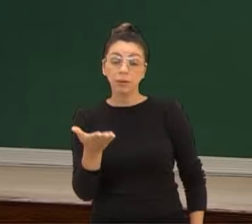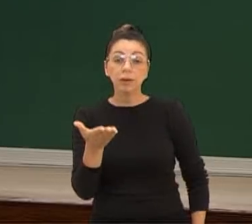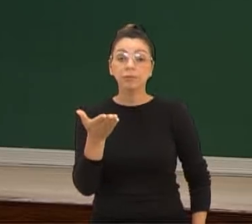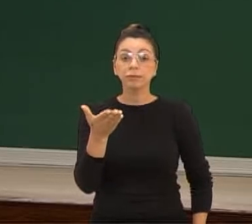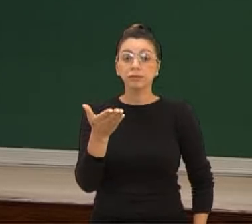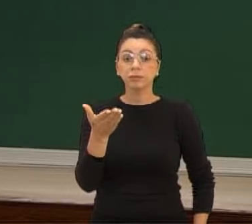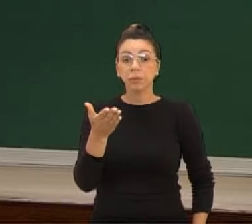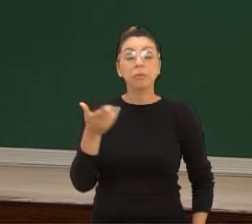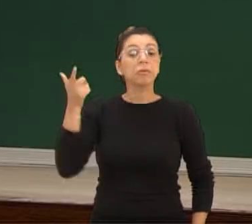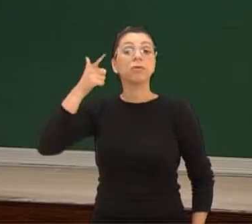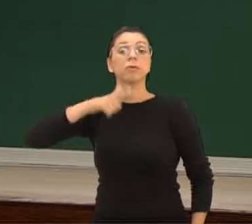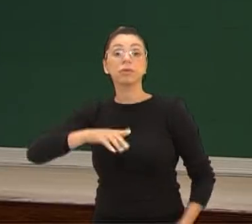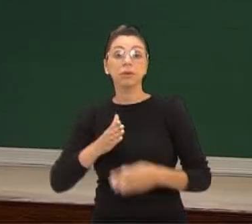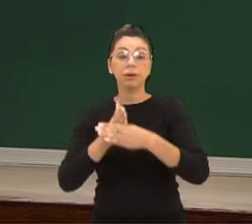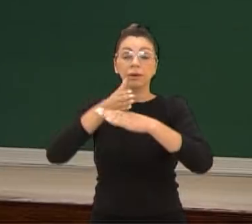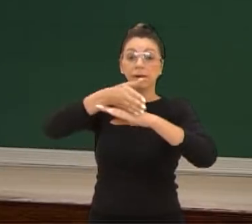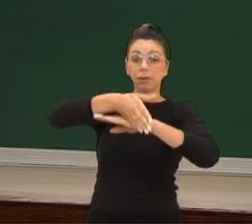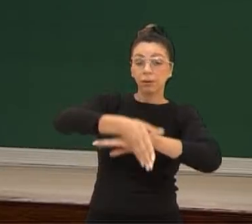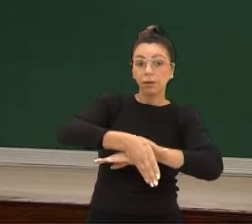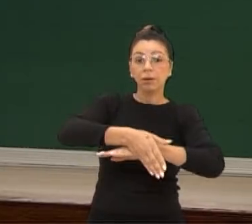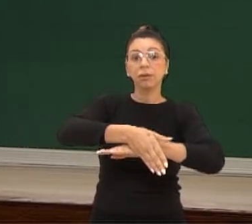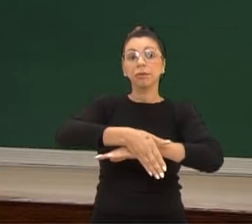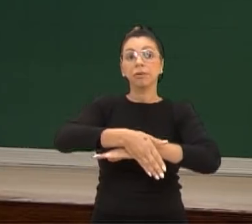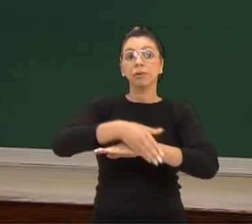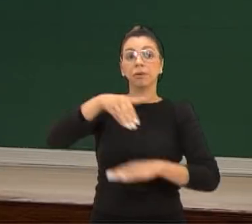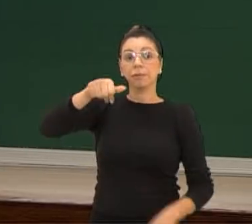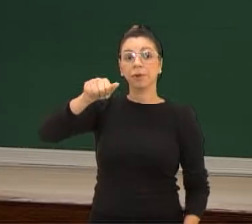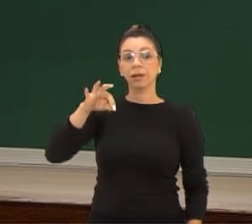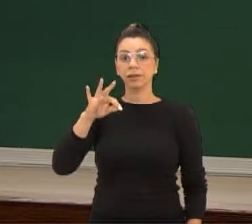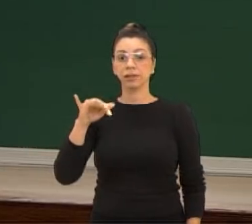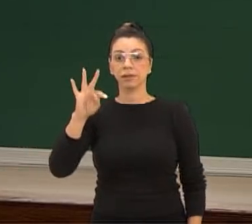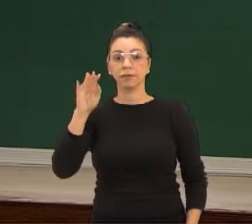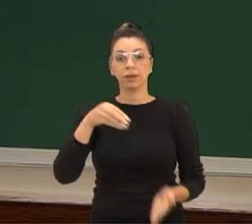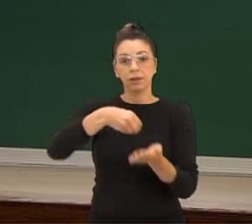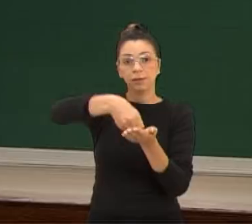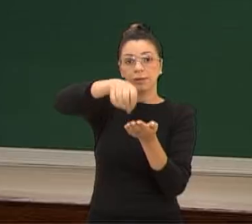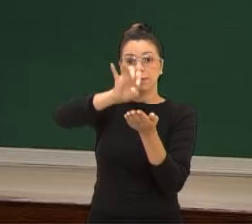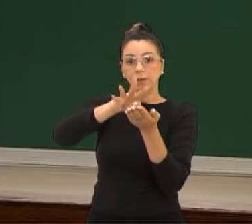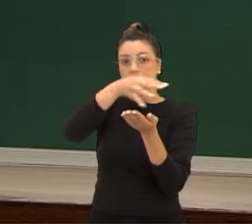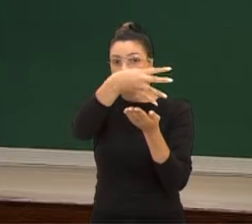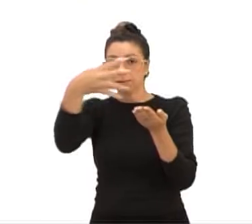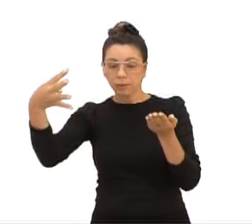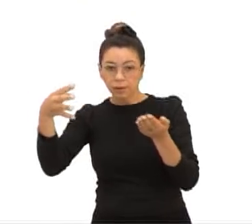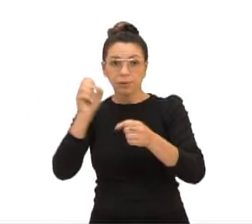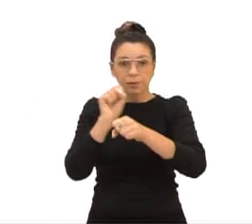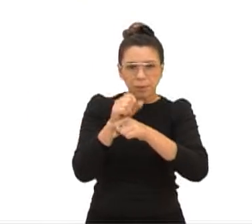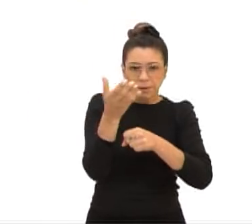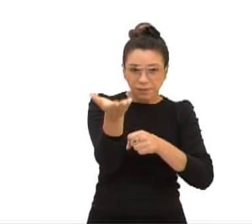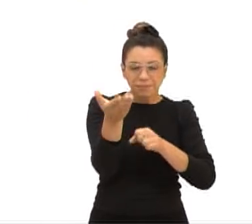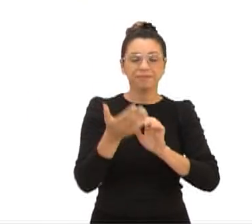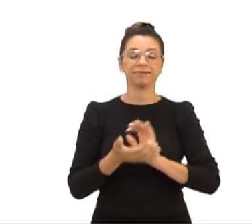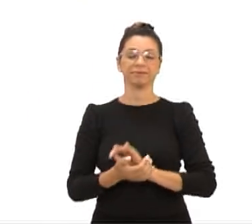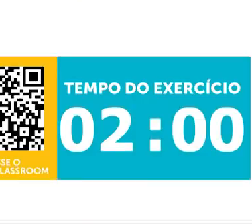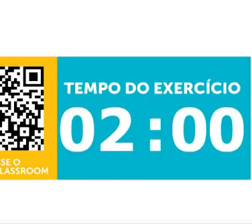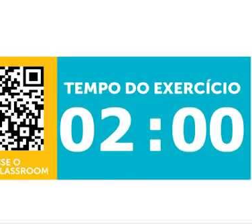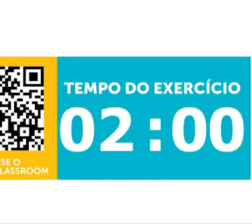vocês conseguirem aí acessarem o Matific, ok? Aguardo então.